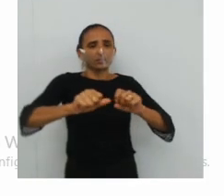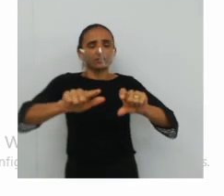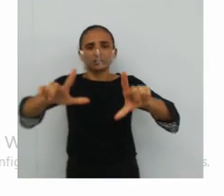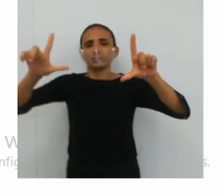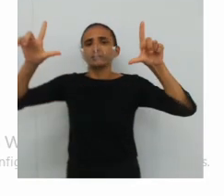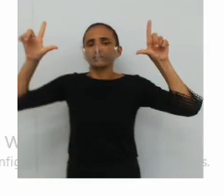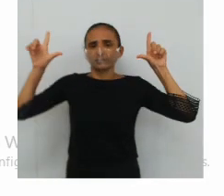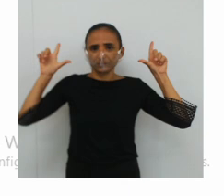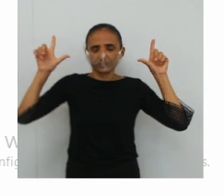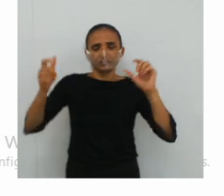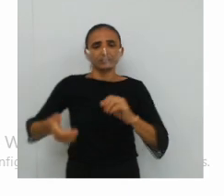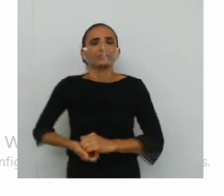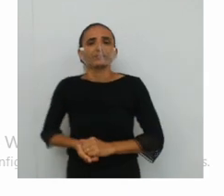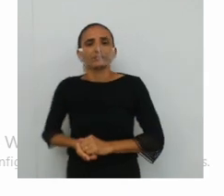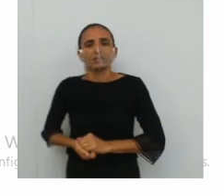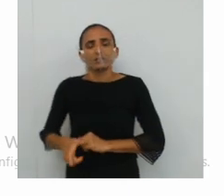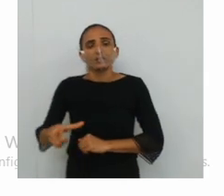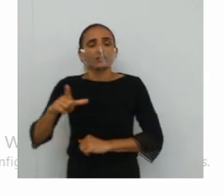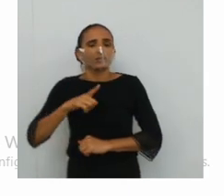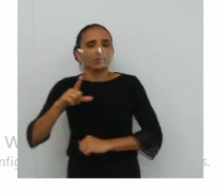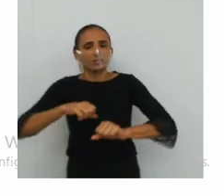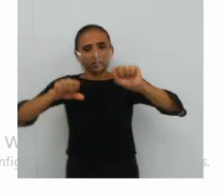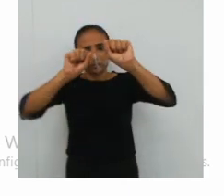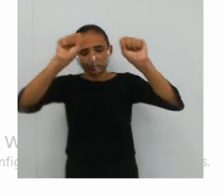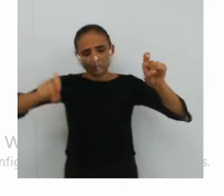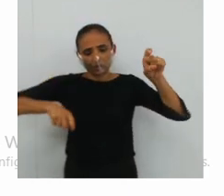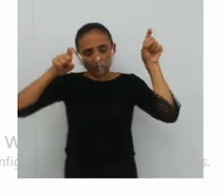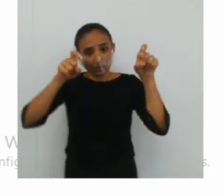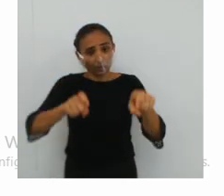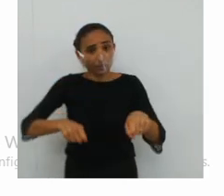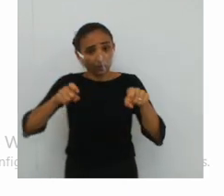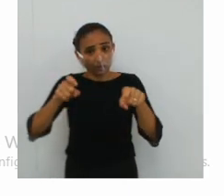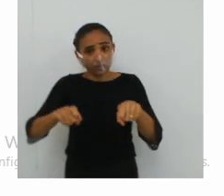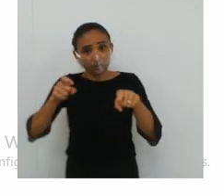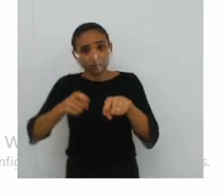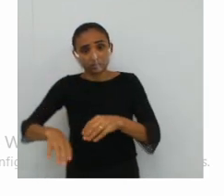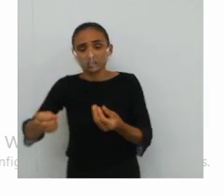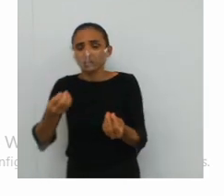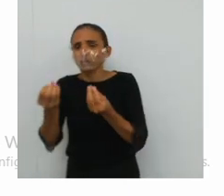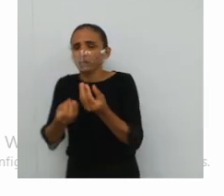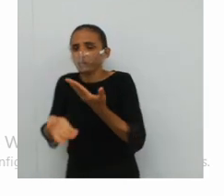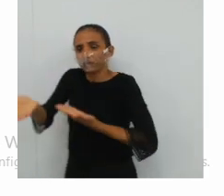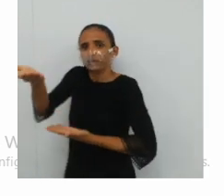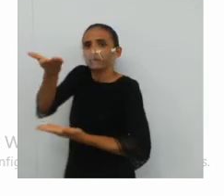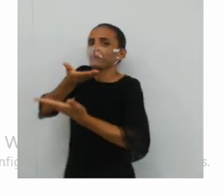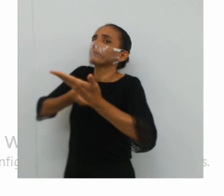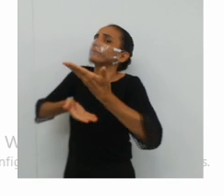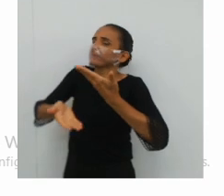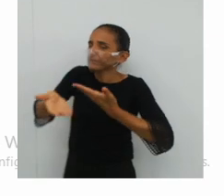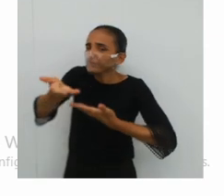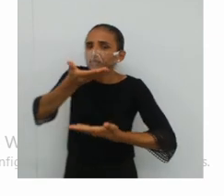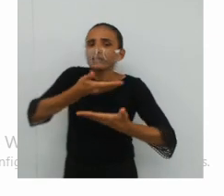Então, ó, nós temos aí o sistema de cultivo, o regime de cultivo, que é a parceria. Então,